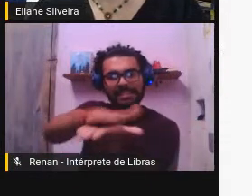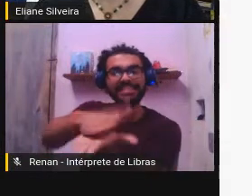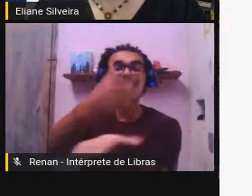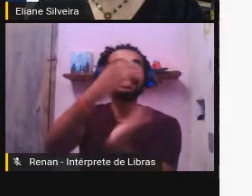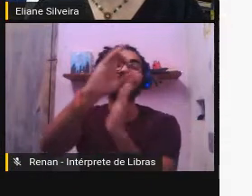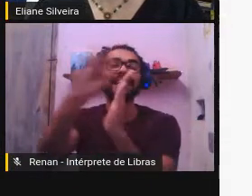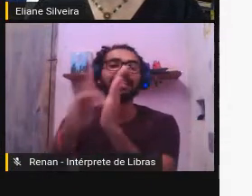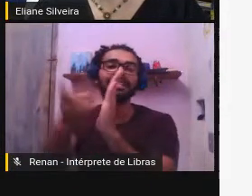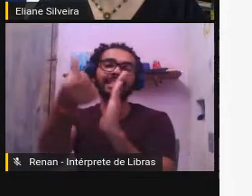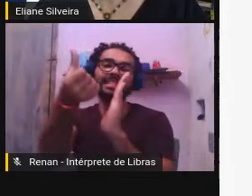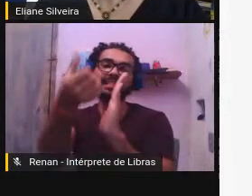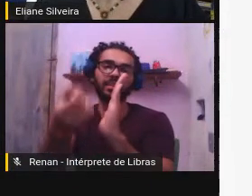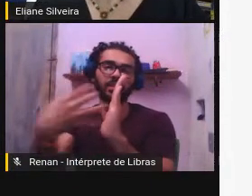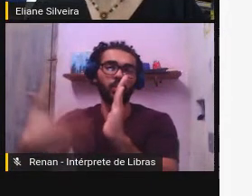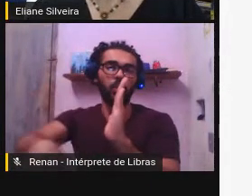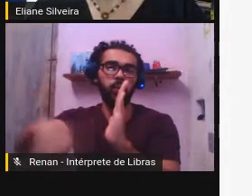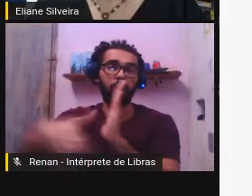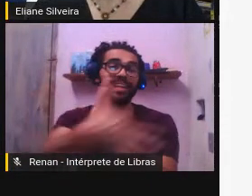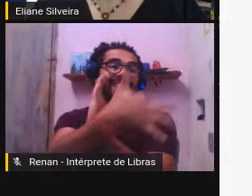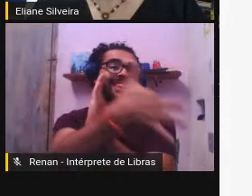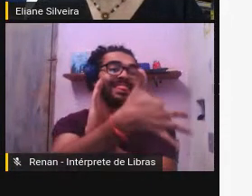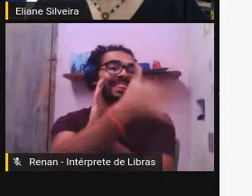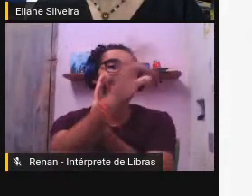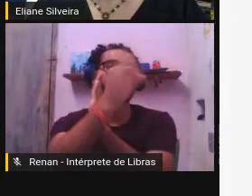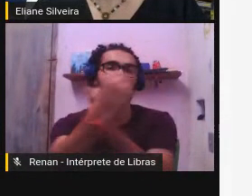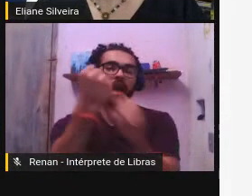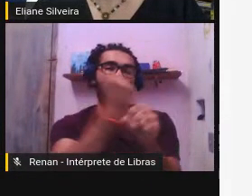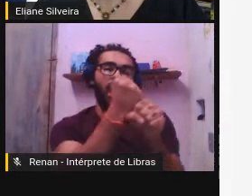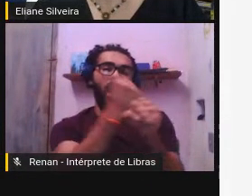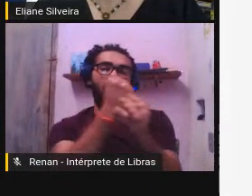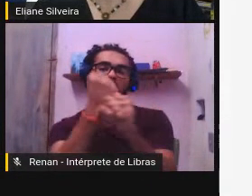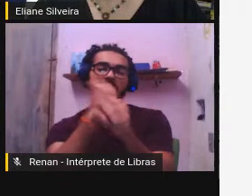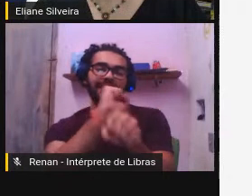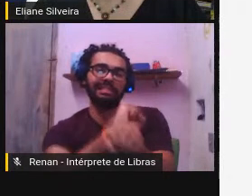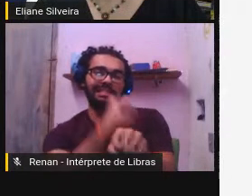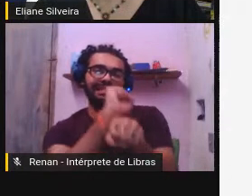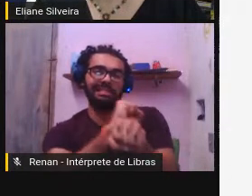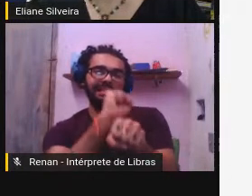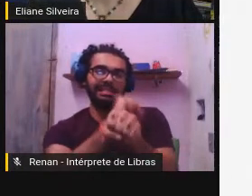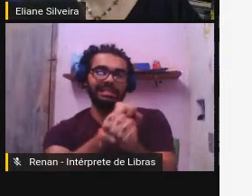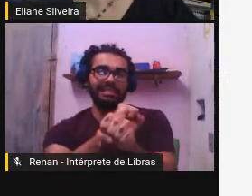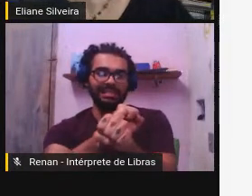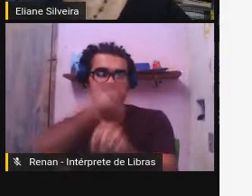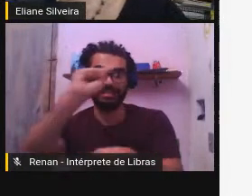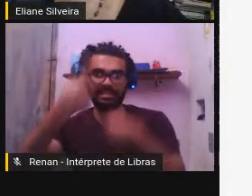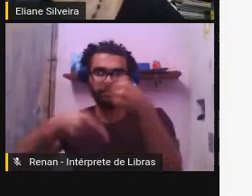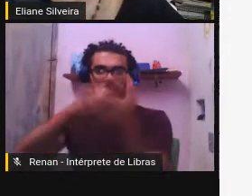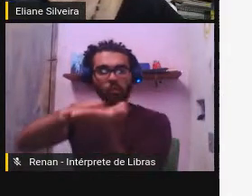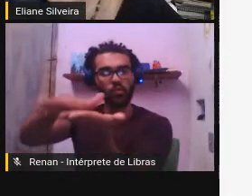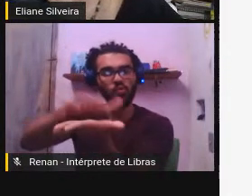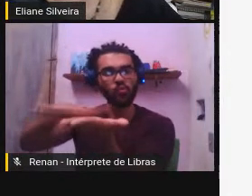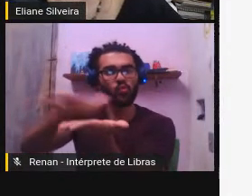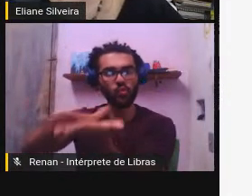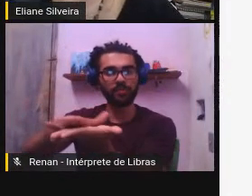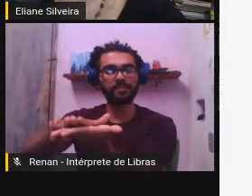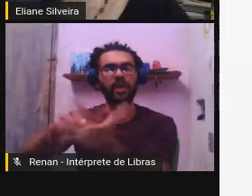alguns cuidados. Ele foi publicado na revista Caia Ferdinando Sossir, que é editada pela livraria Droz,